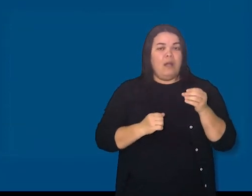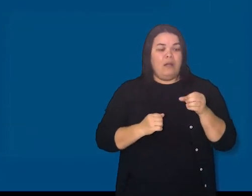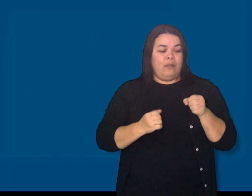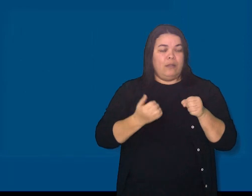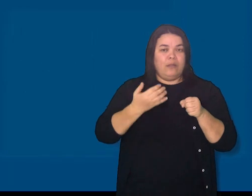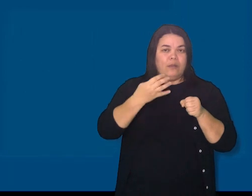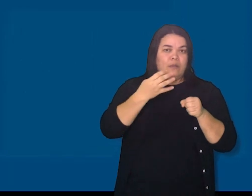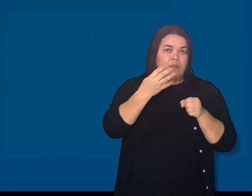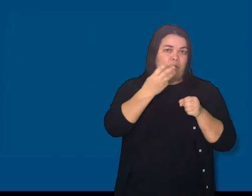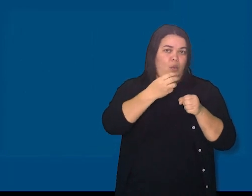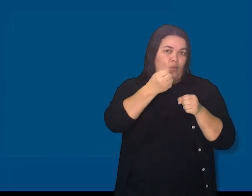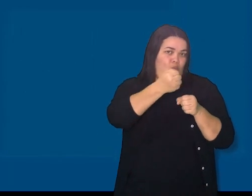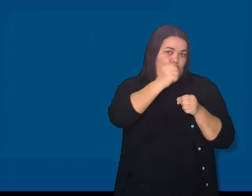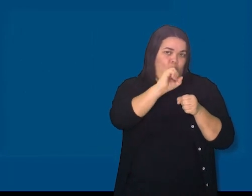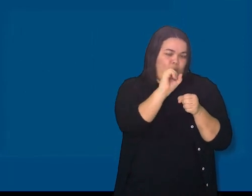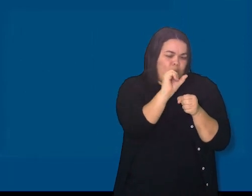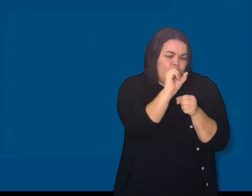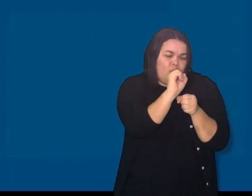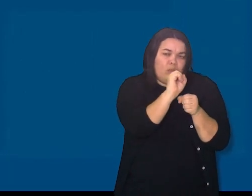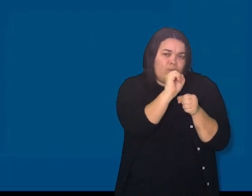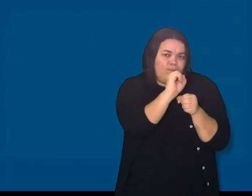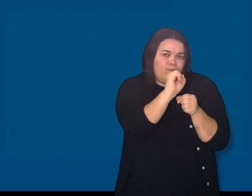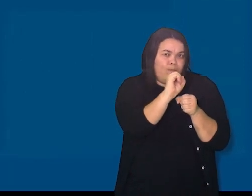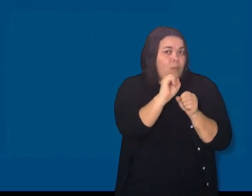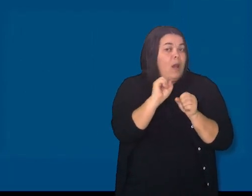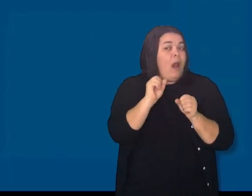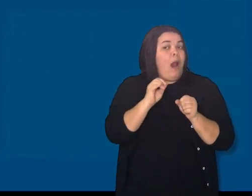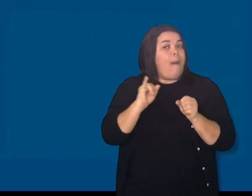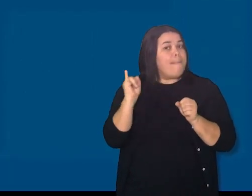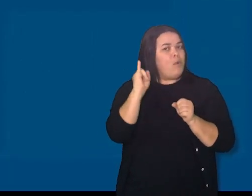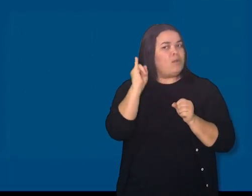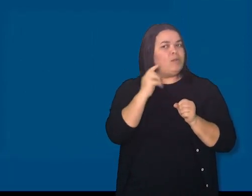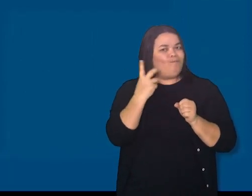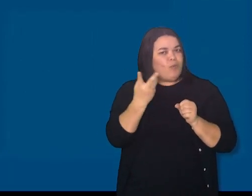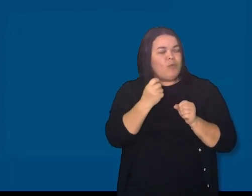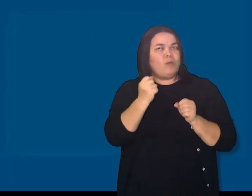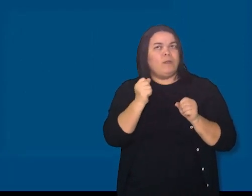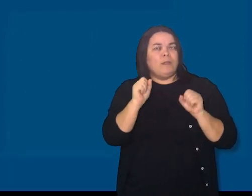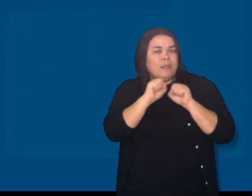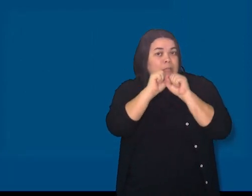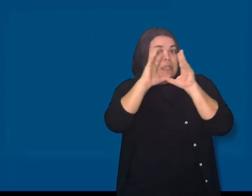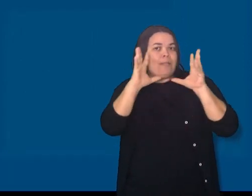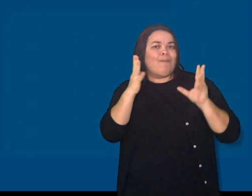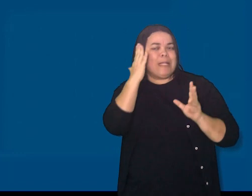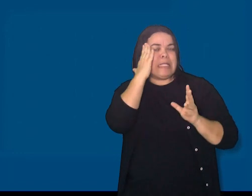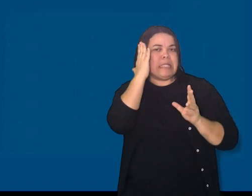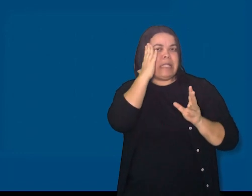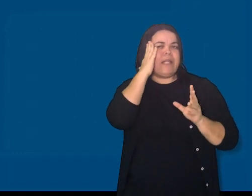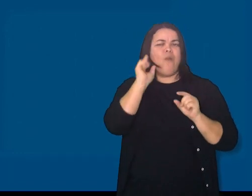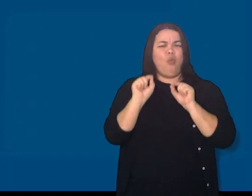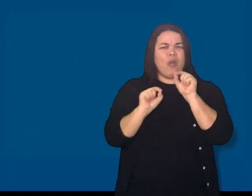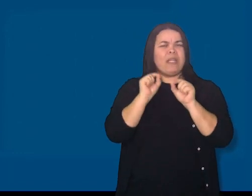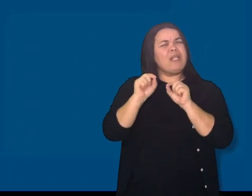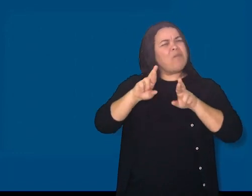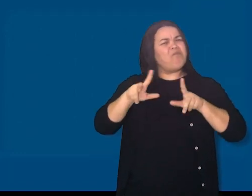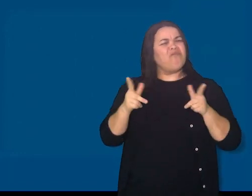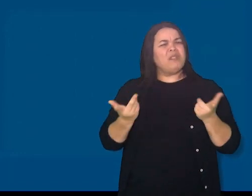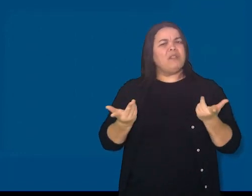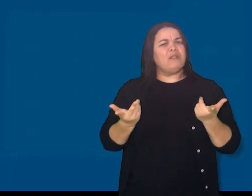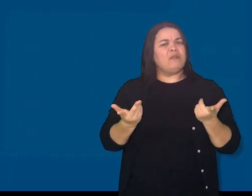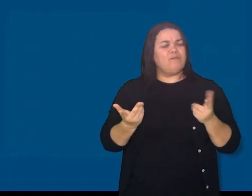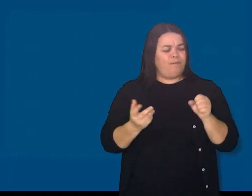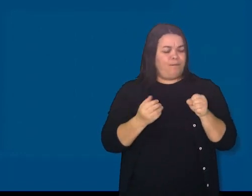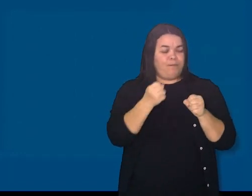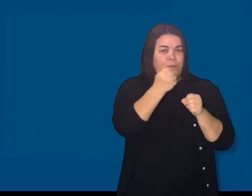e é fundamental que essas dúvidas elas sejam sanadas de uma vez por todas.